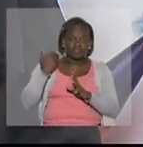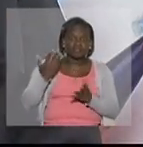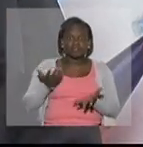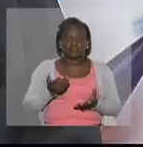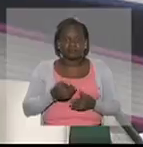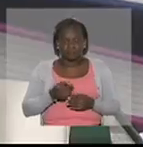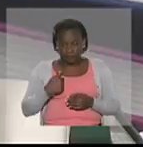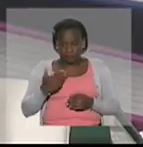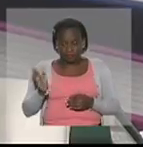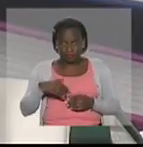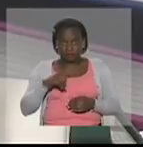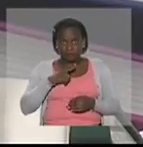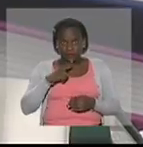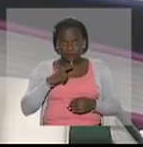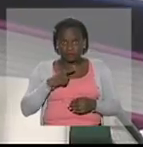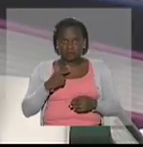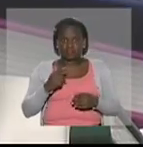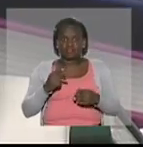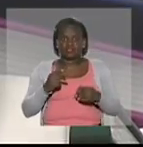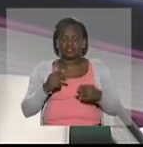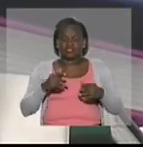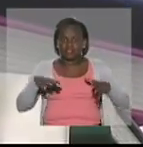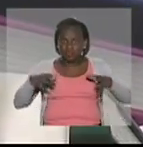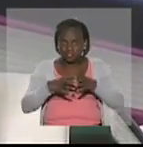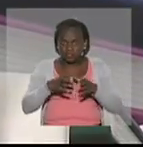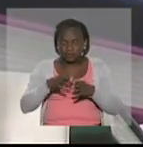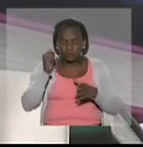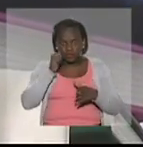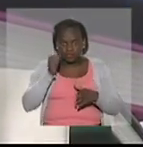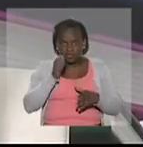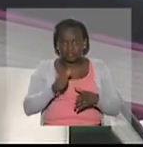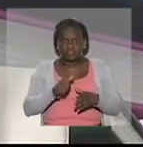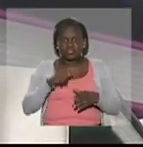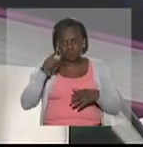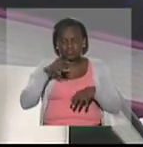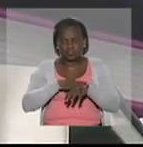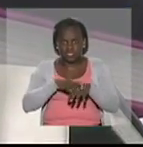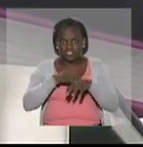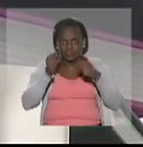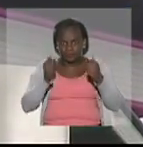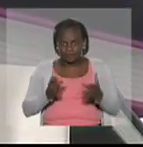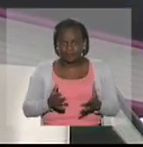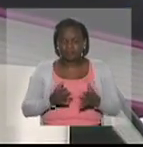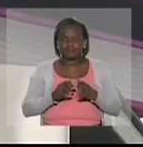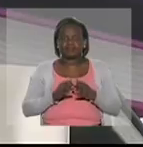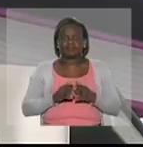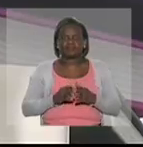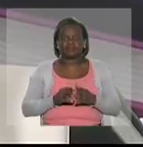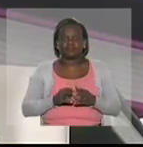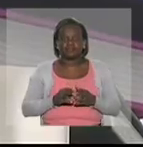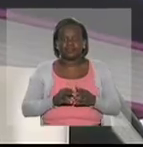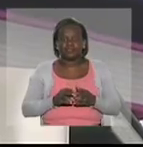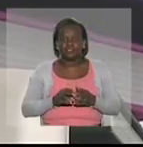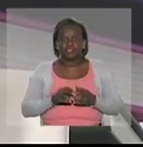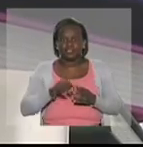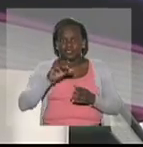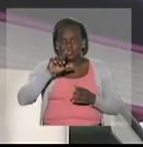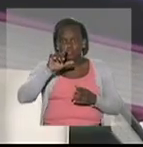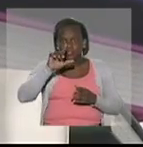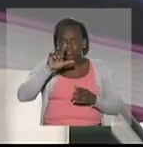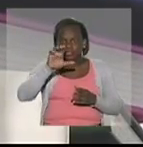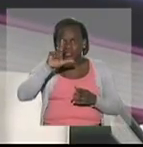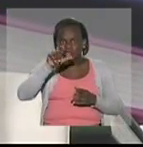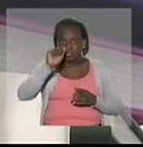meses eu trouxe a canda das mulheres sbas que é o que a gente vai conversar daqui a pouco e a